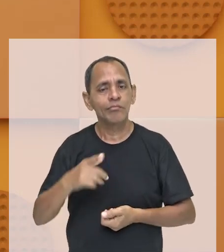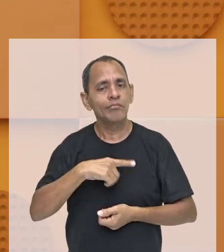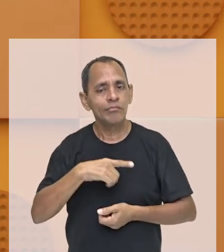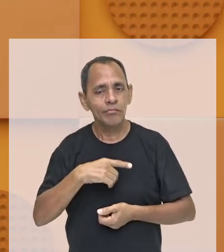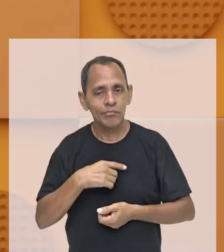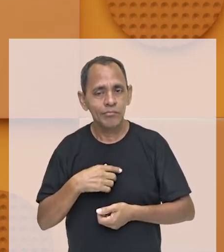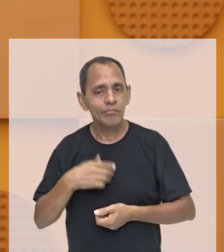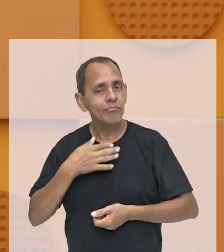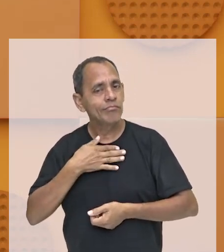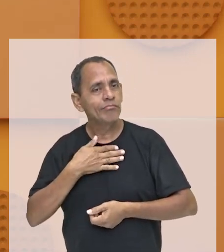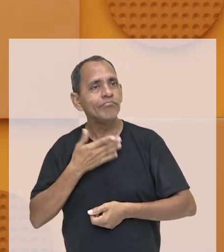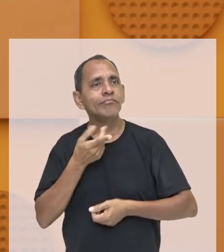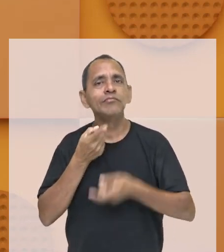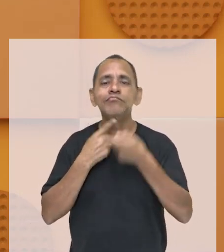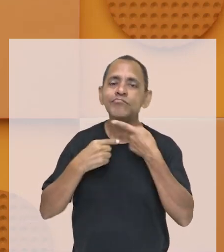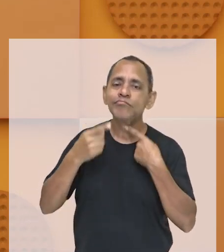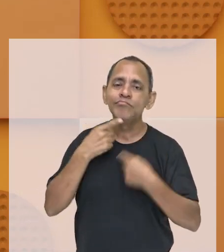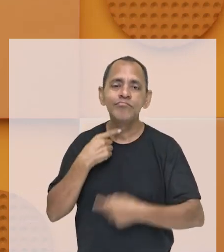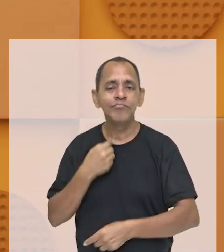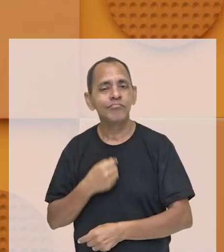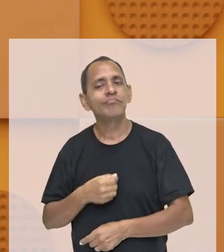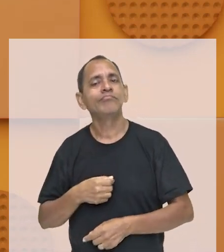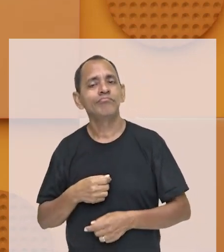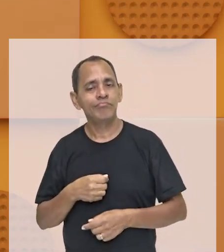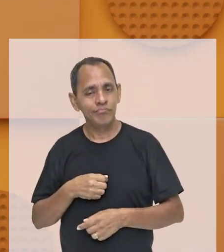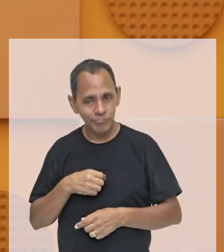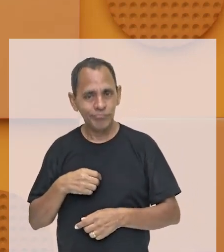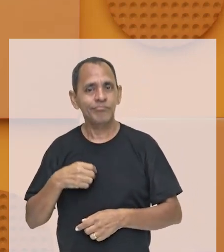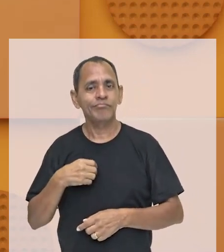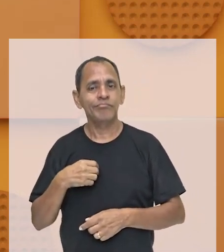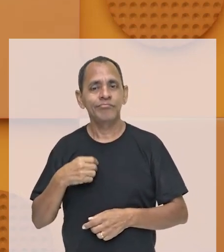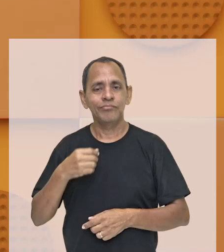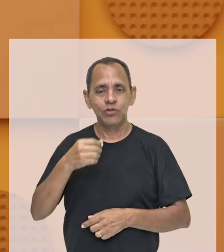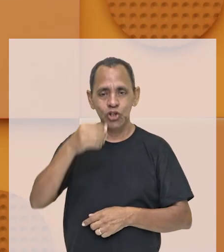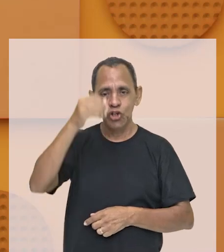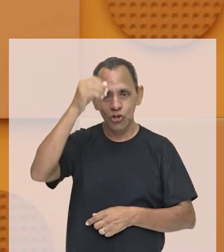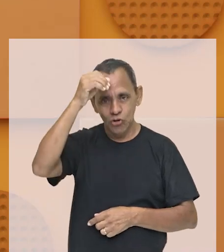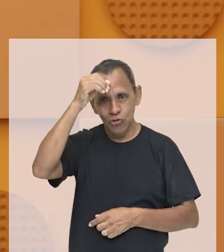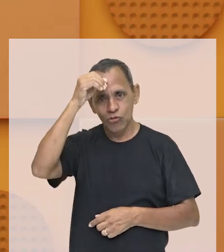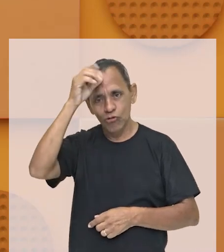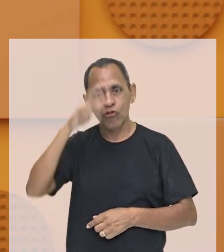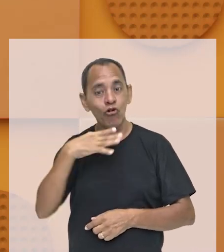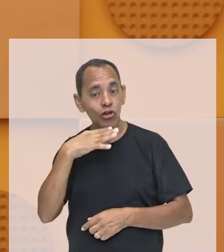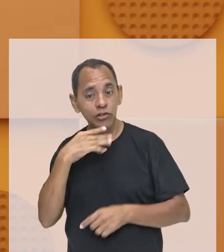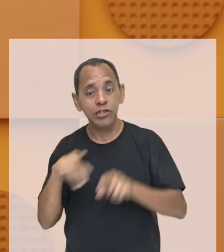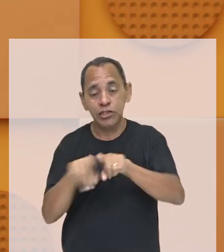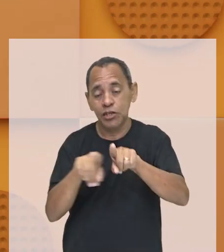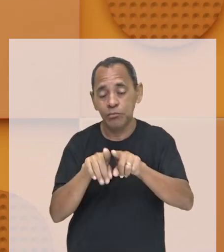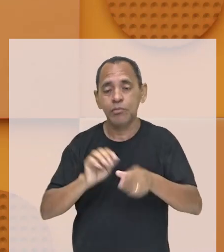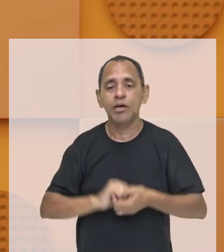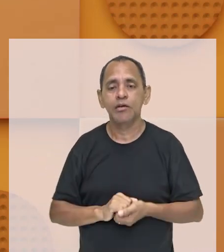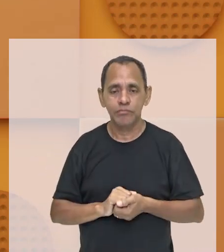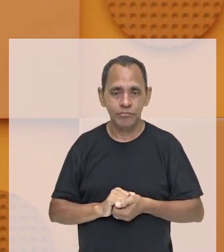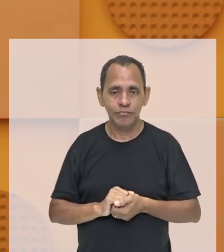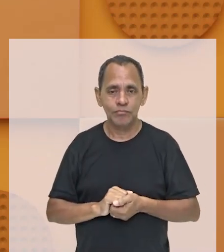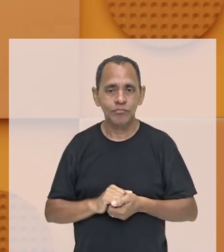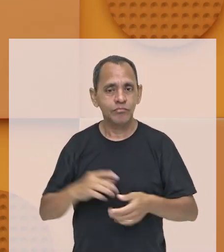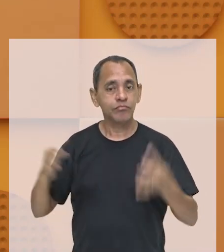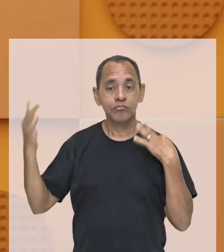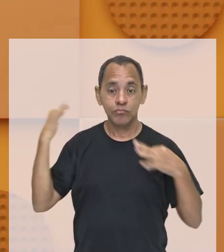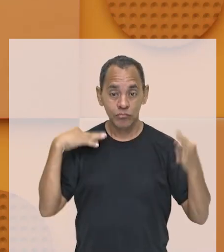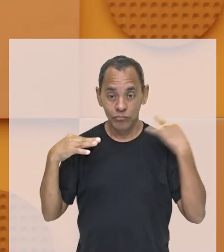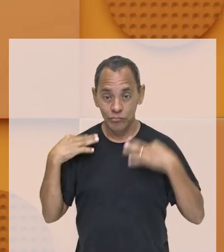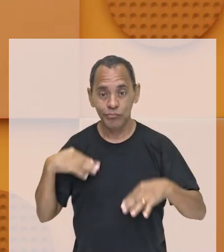meu sonho de turista é conhecer Istambul. Nesse caso, a própria cidade, quando se atravessa de um lado para o outro